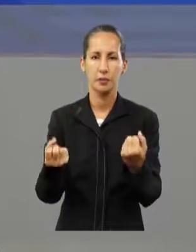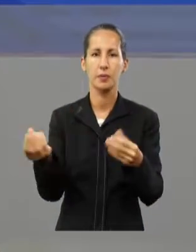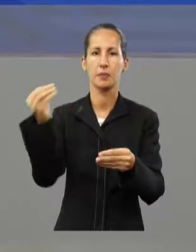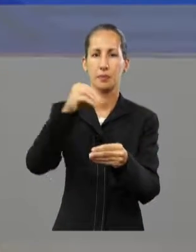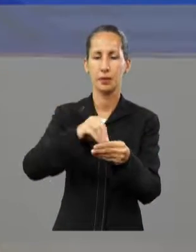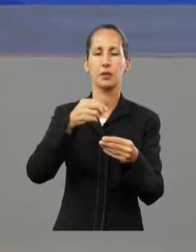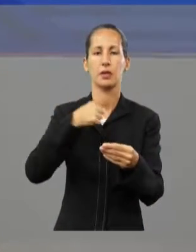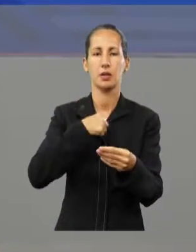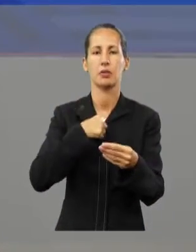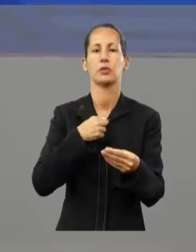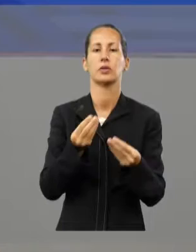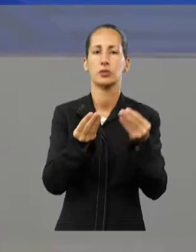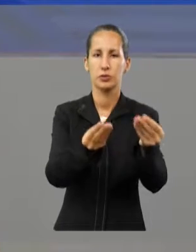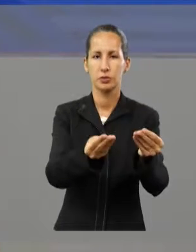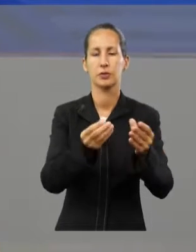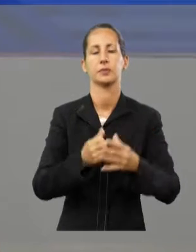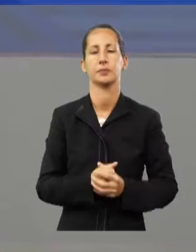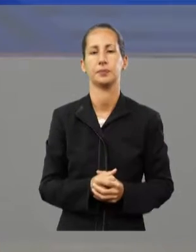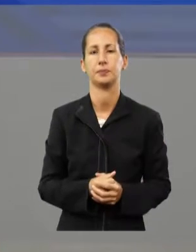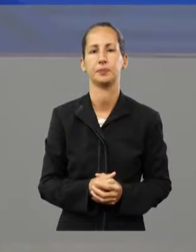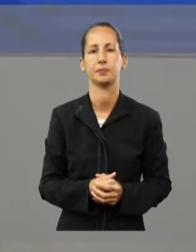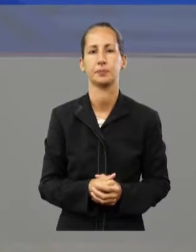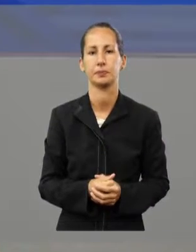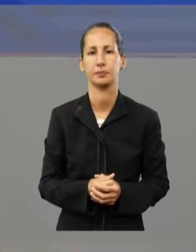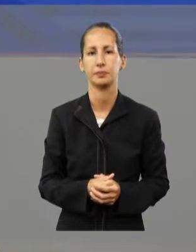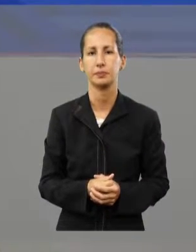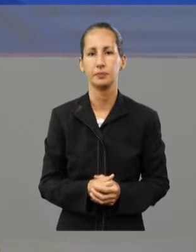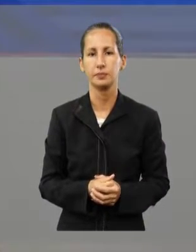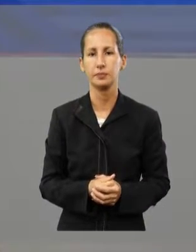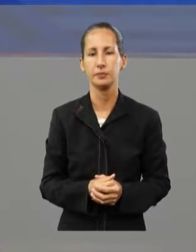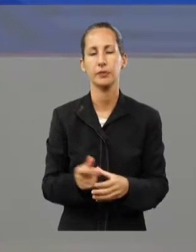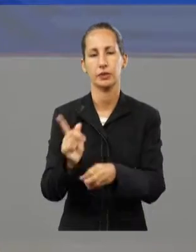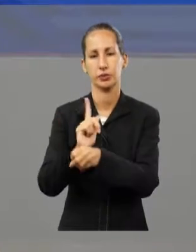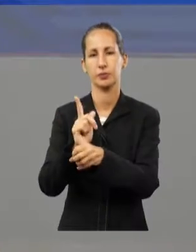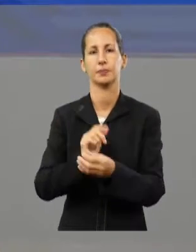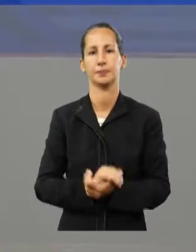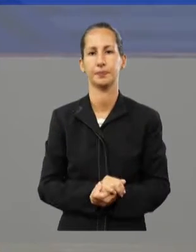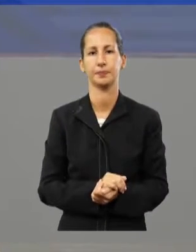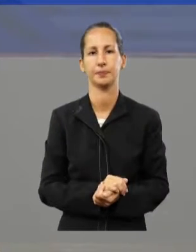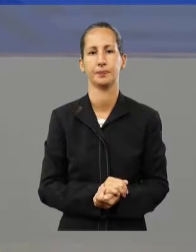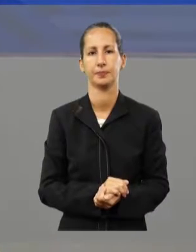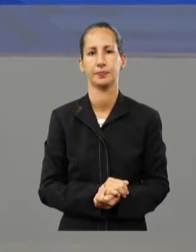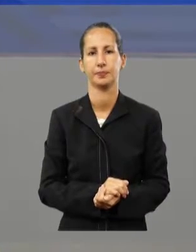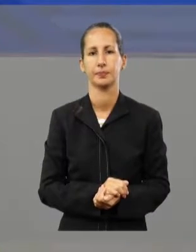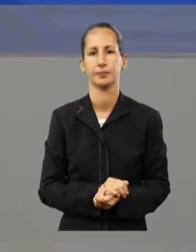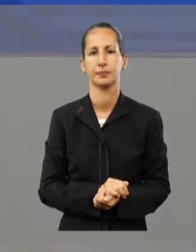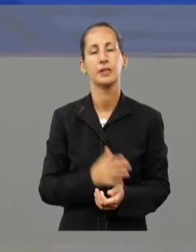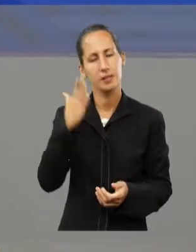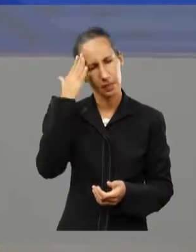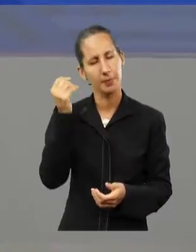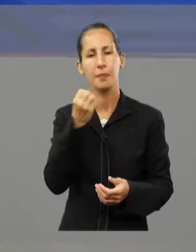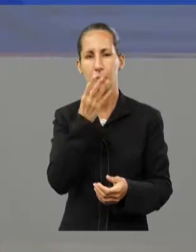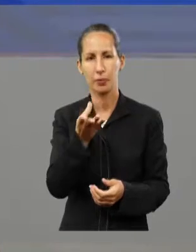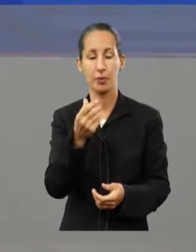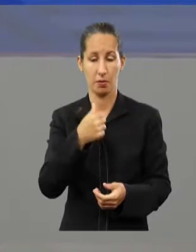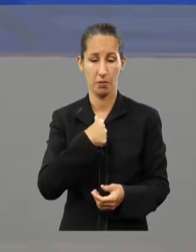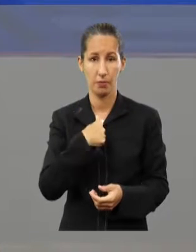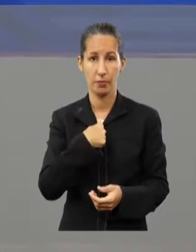minha que eu destinei. 4 academias na minha gestão. Isso é muito bom para você saber que